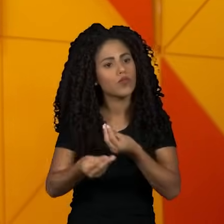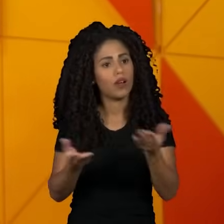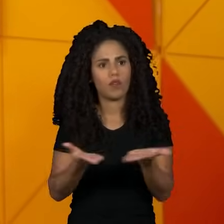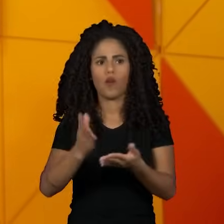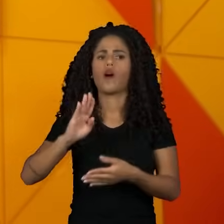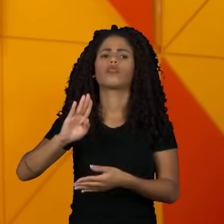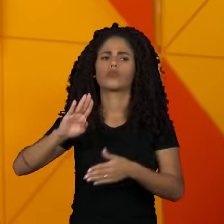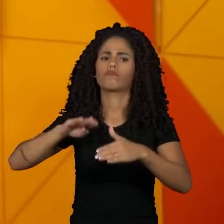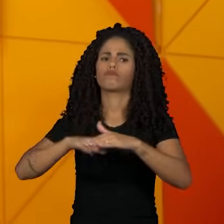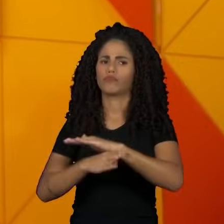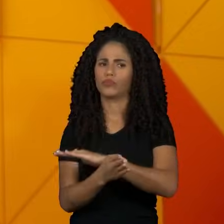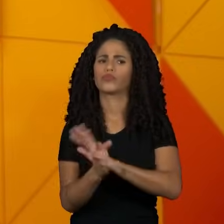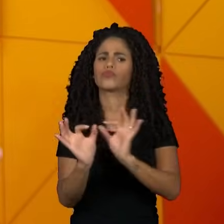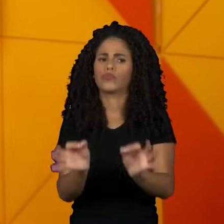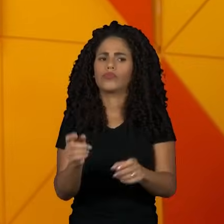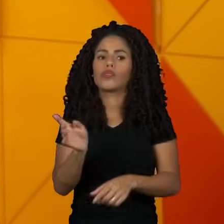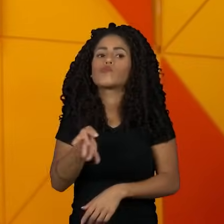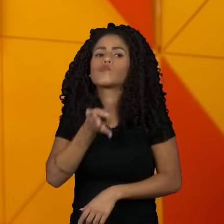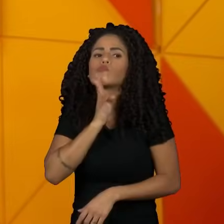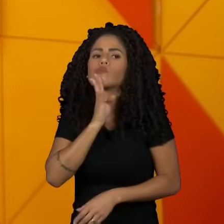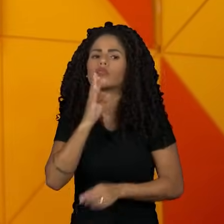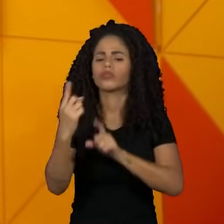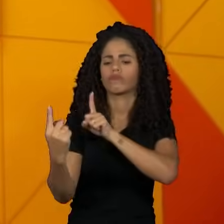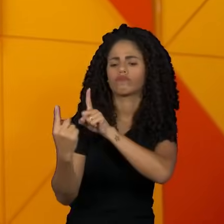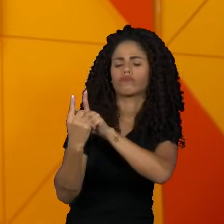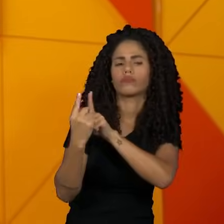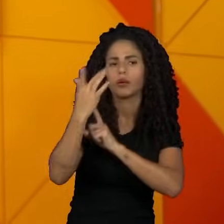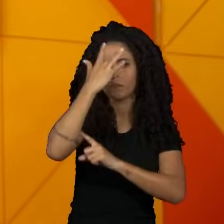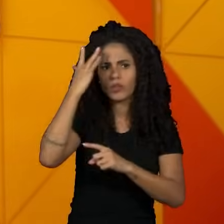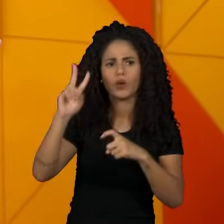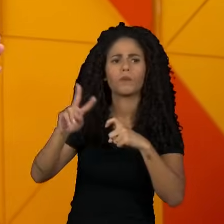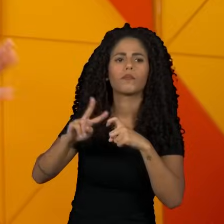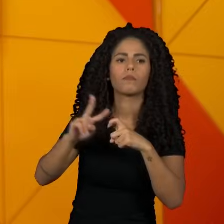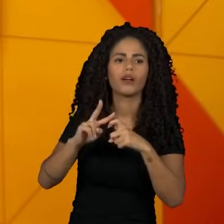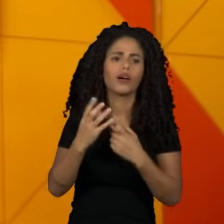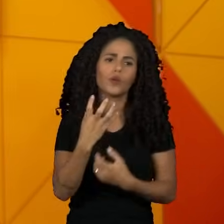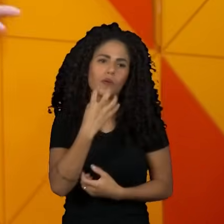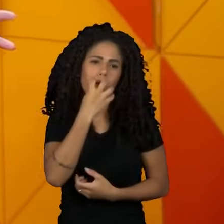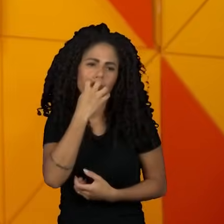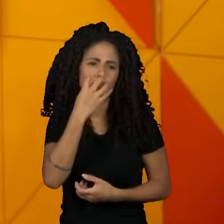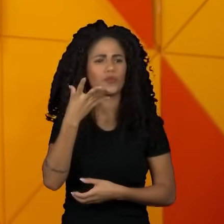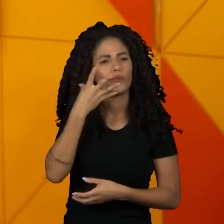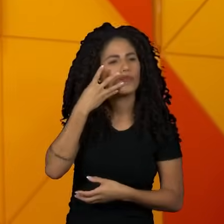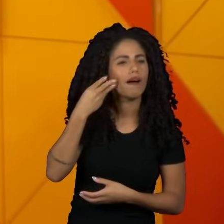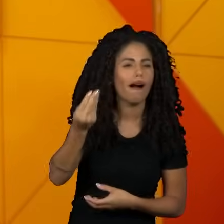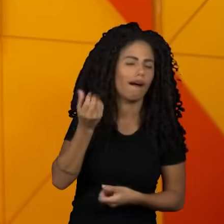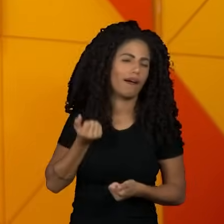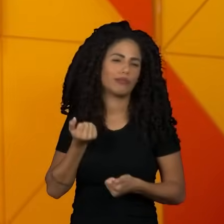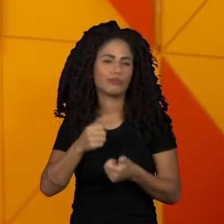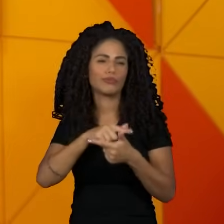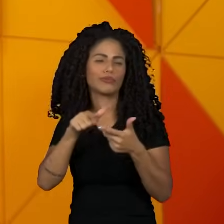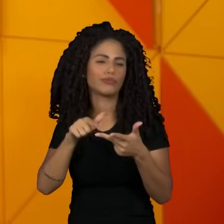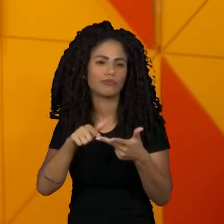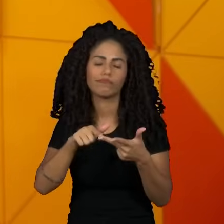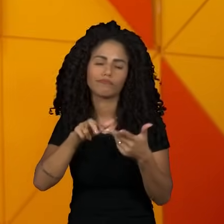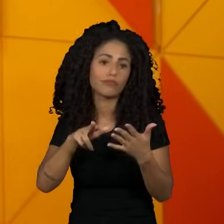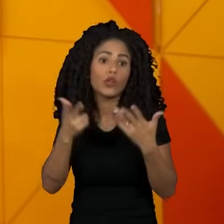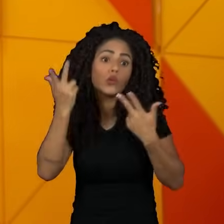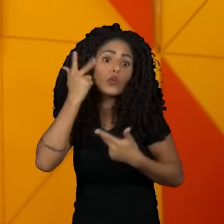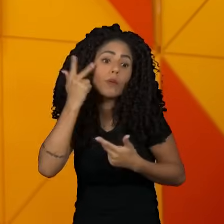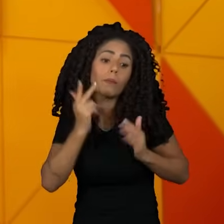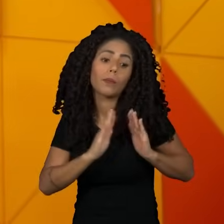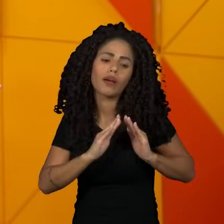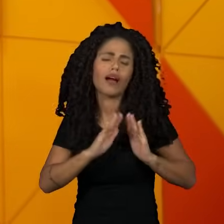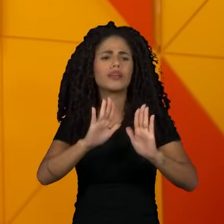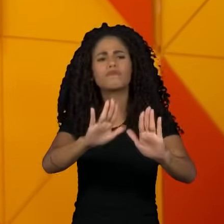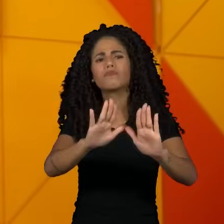acostumado a conhecer o atendimento do veterinário com os pets, né? Cachorro, gato, mas a gente não